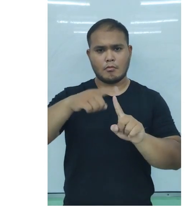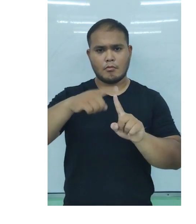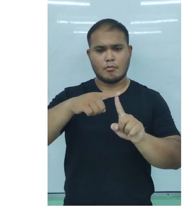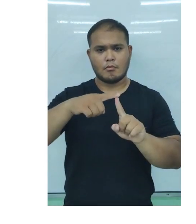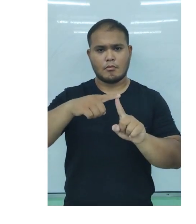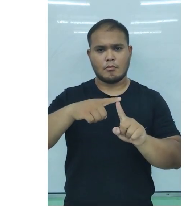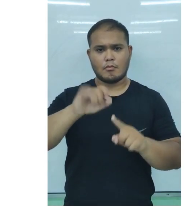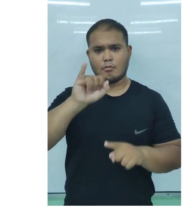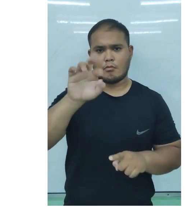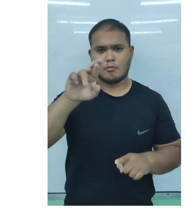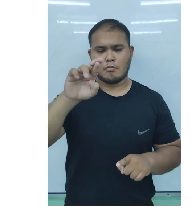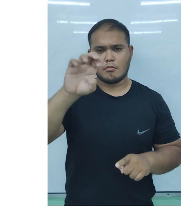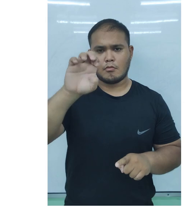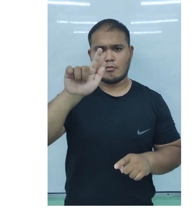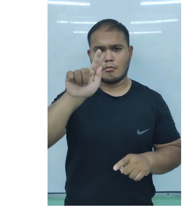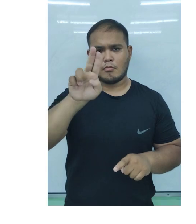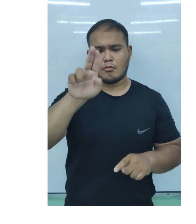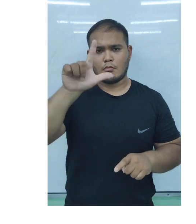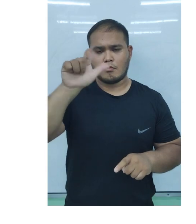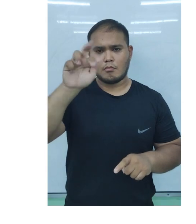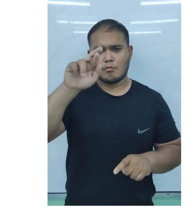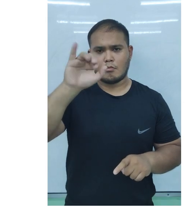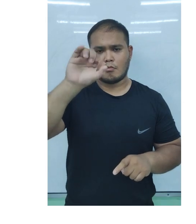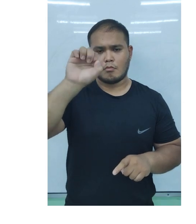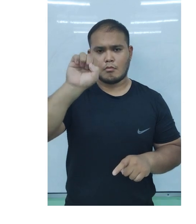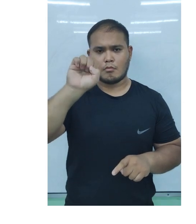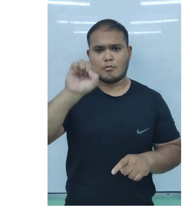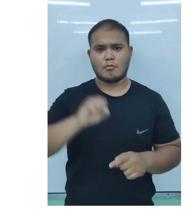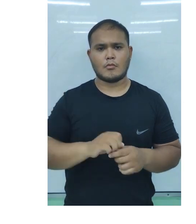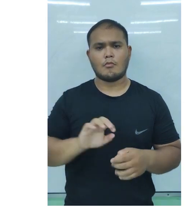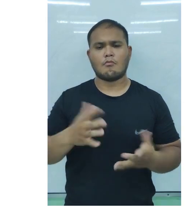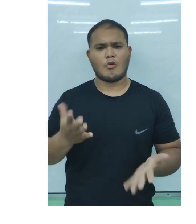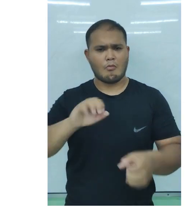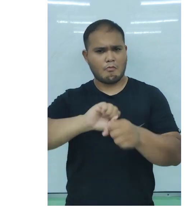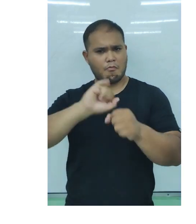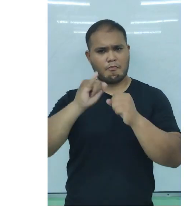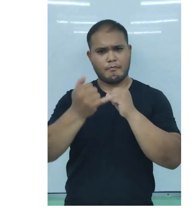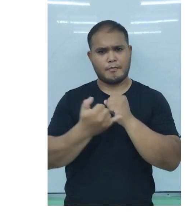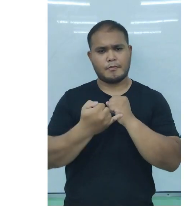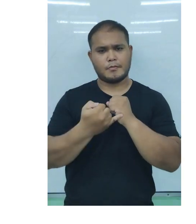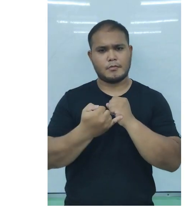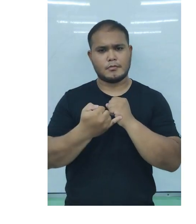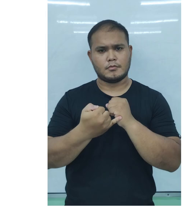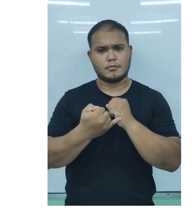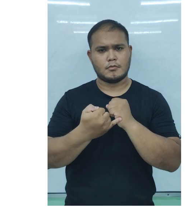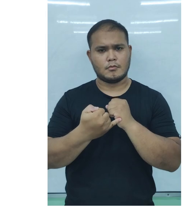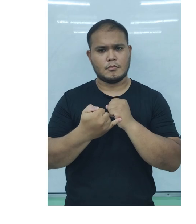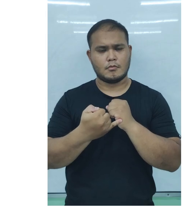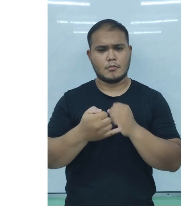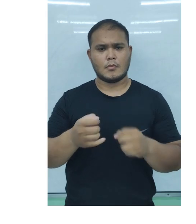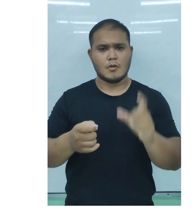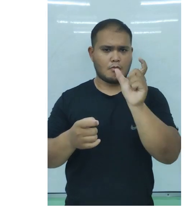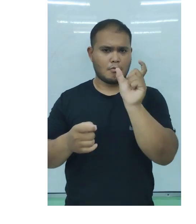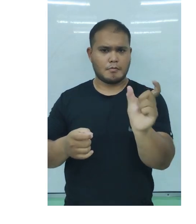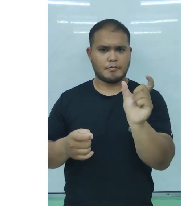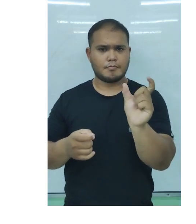adjetivo ele tem um radical e o seu comparativo de superioridade vai ter